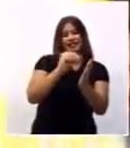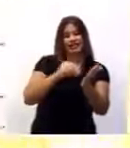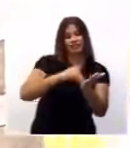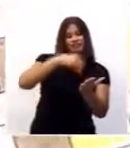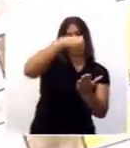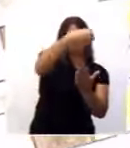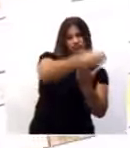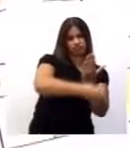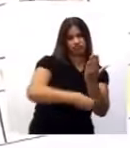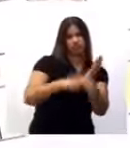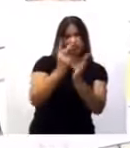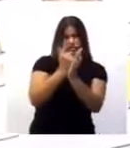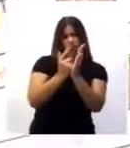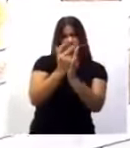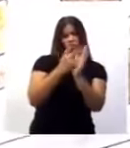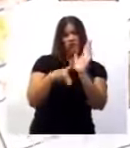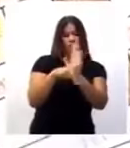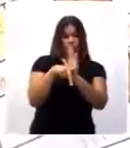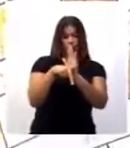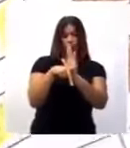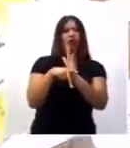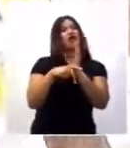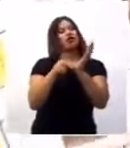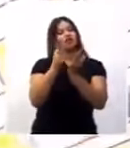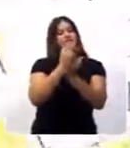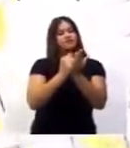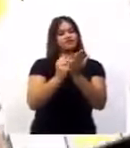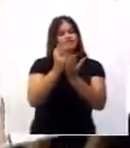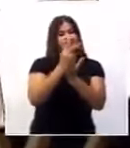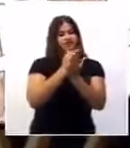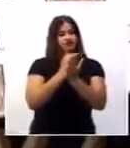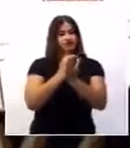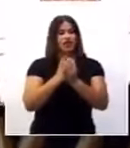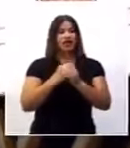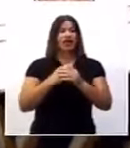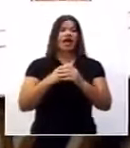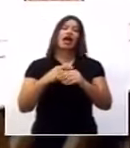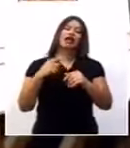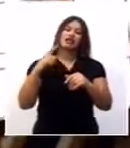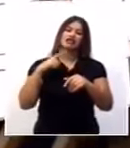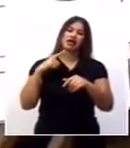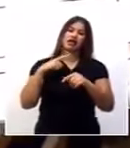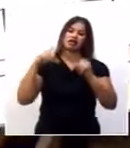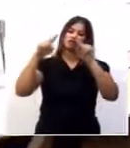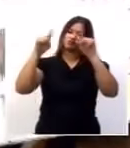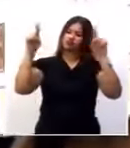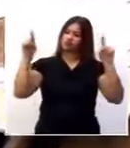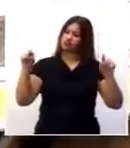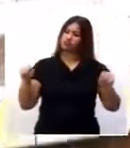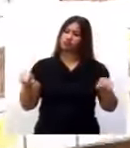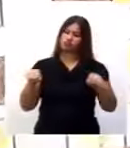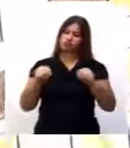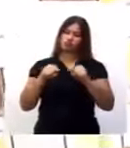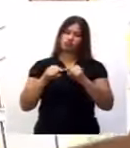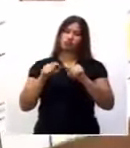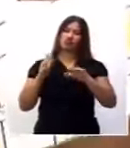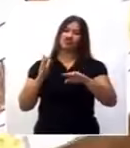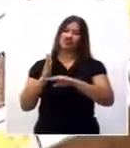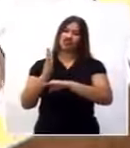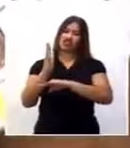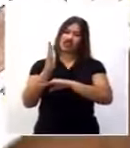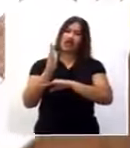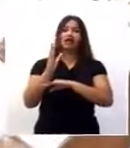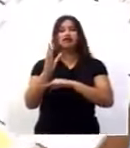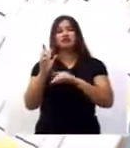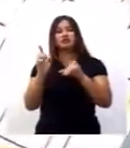trilha simples, olha lá, com chegada e a saída, com várias pinturazinhas, olha só. O